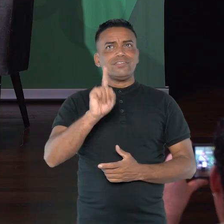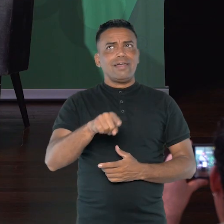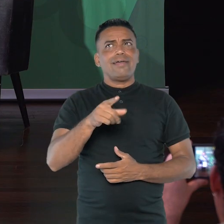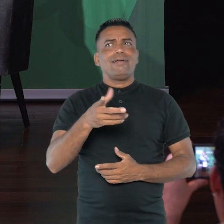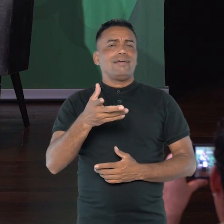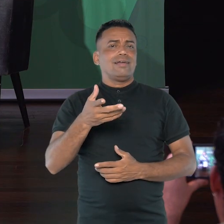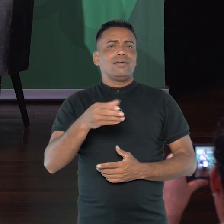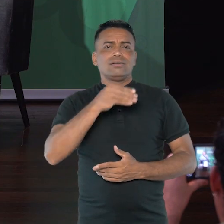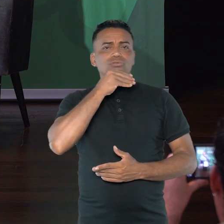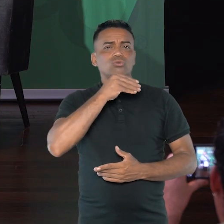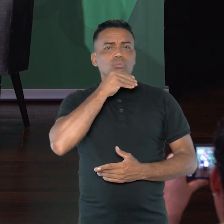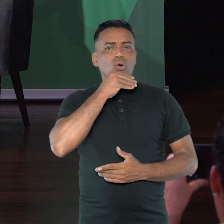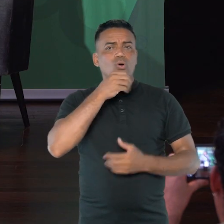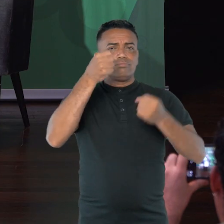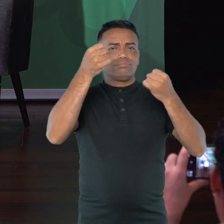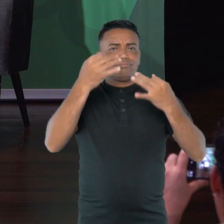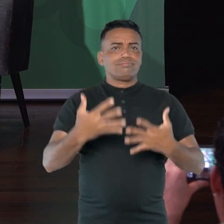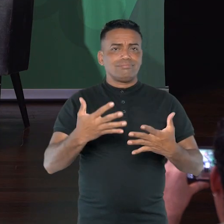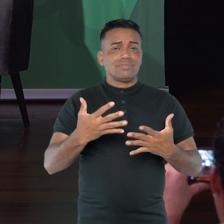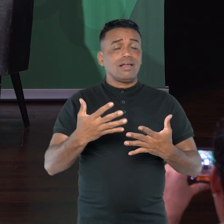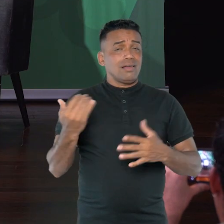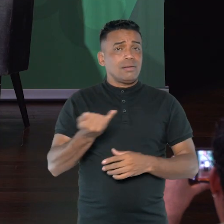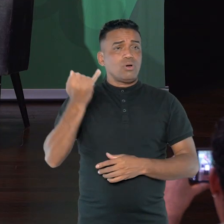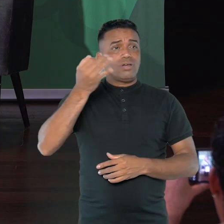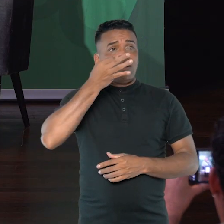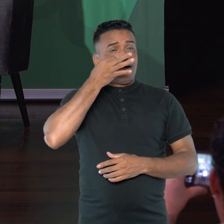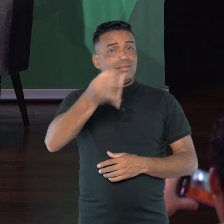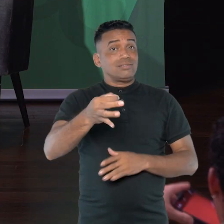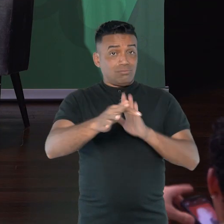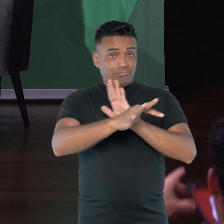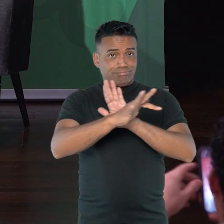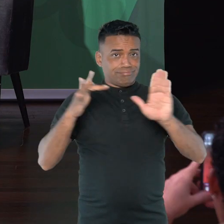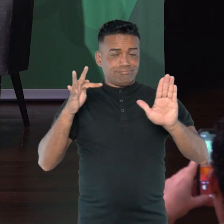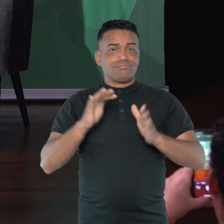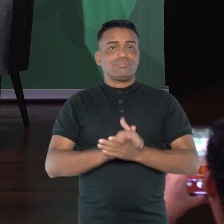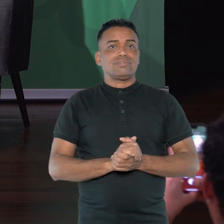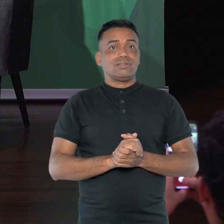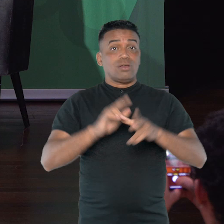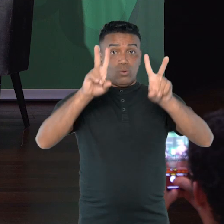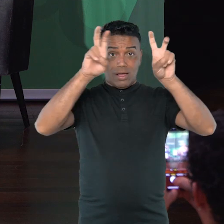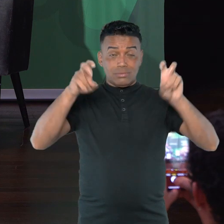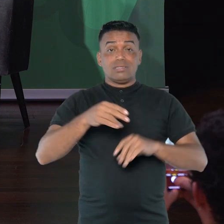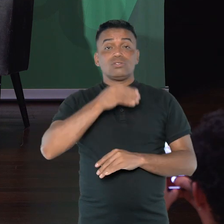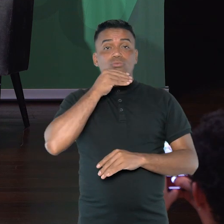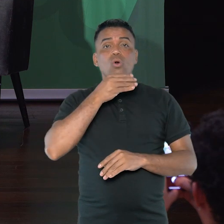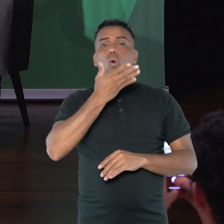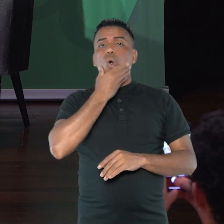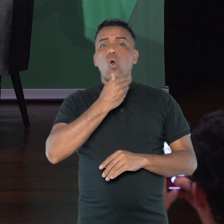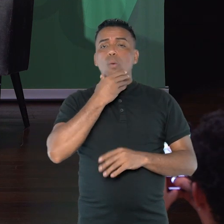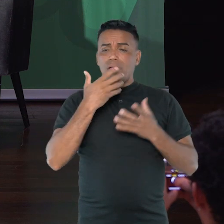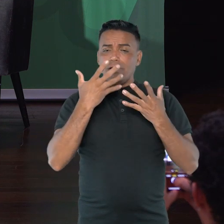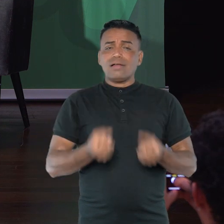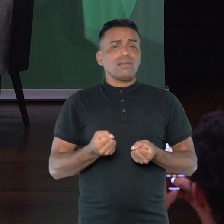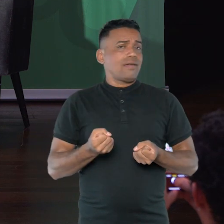ele fala, e acho que é importante a gente prestar atenção nessa frase dele, aspas do Drummond, tá? O homem está disposto